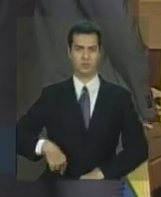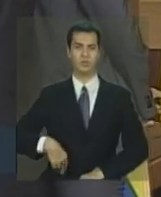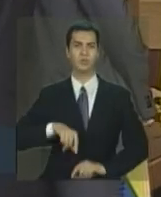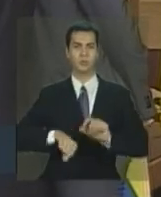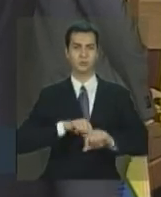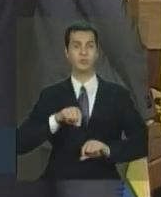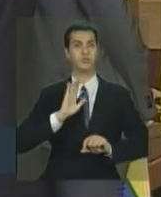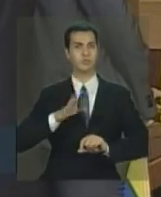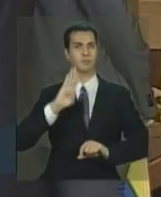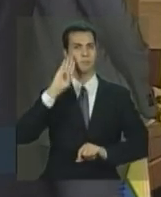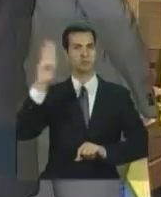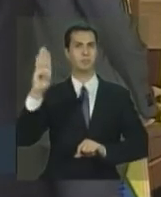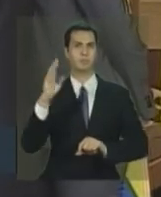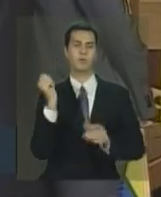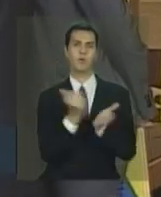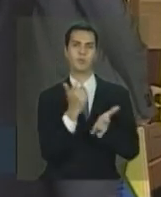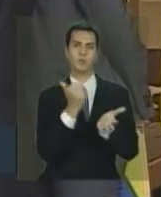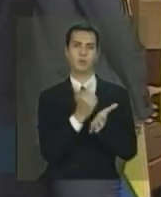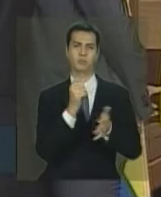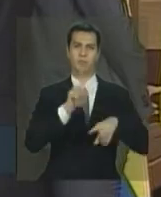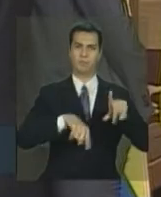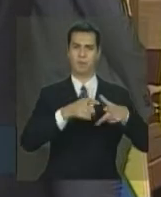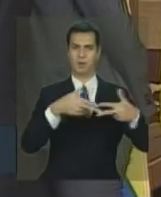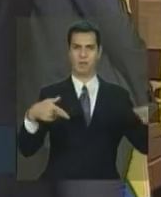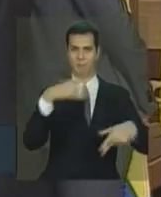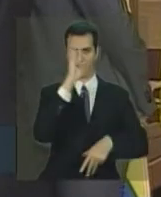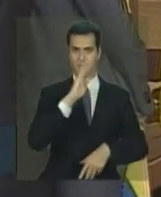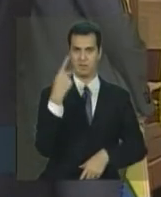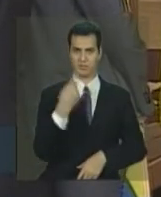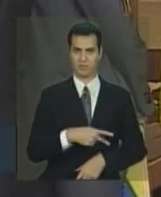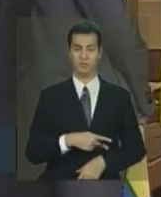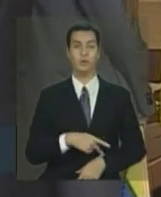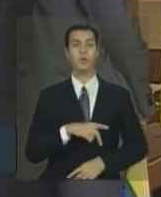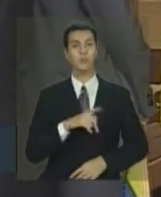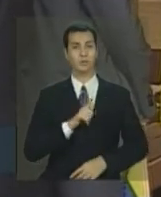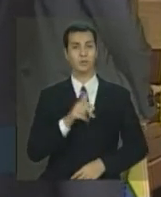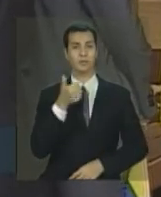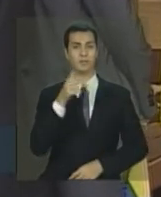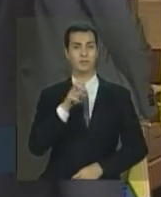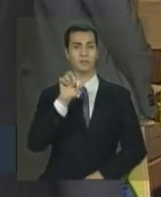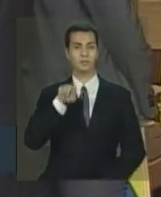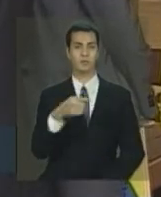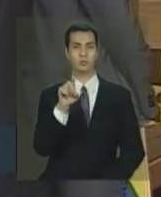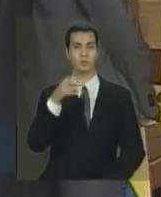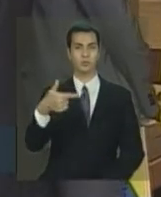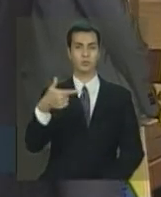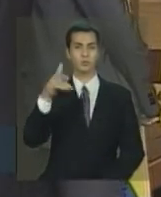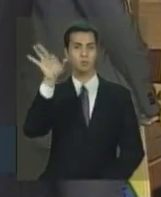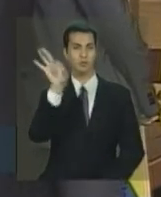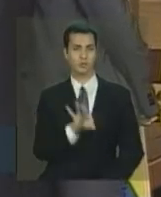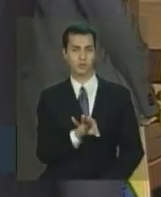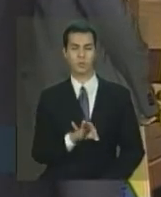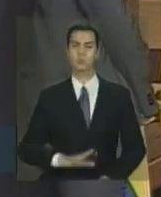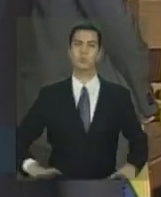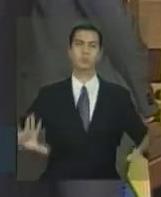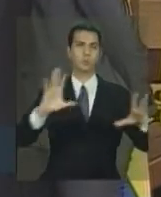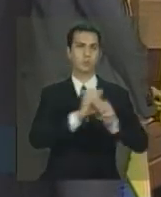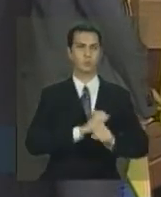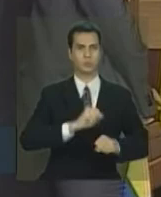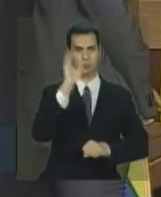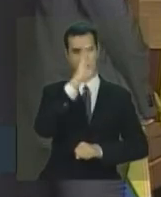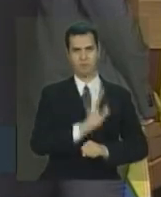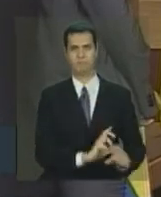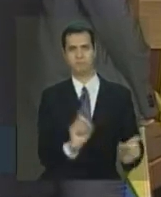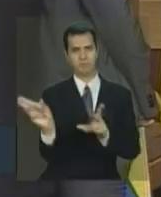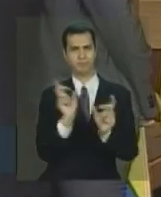produtos brasileiros desde 2009, absorvendo 15,2% do total exportado pelo